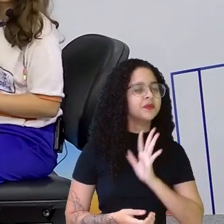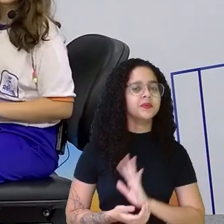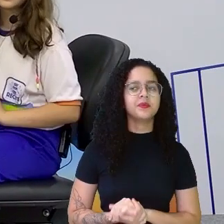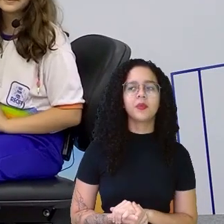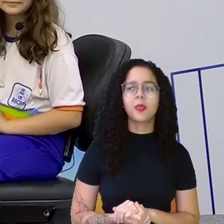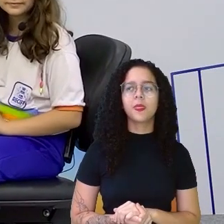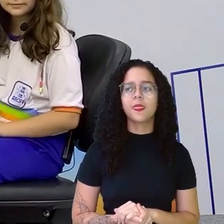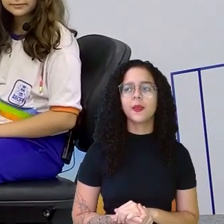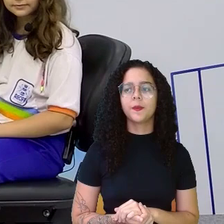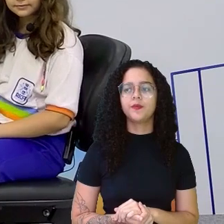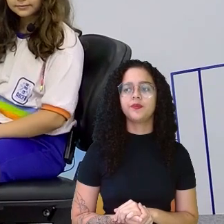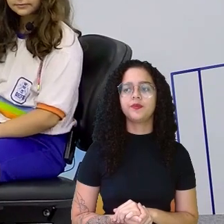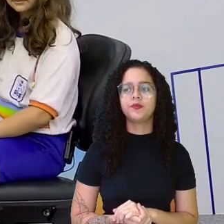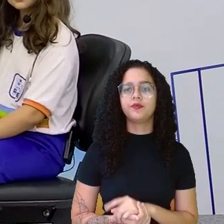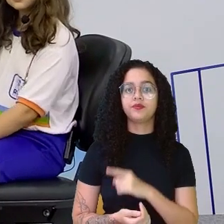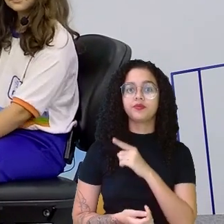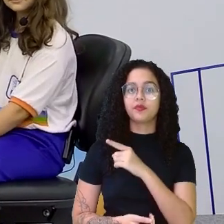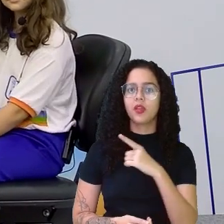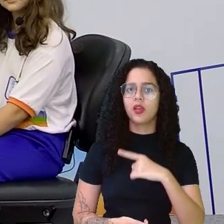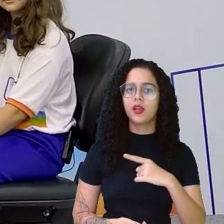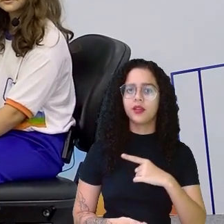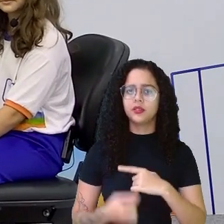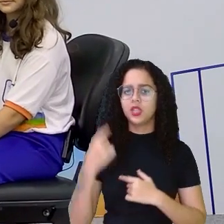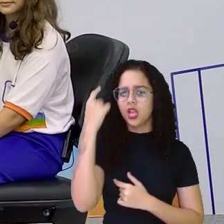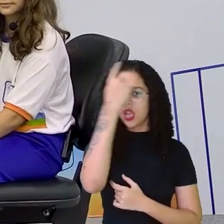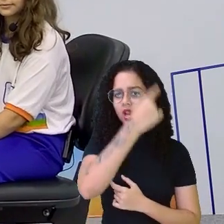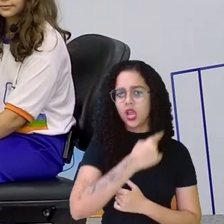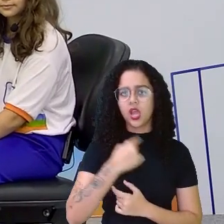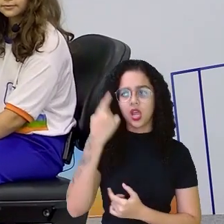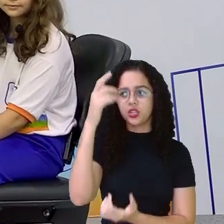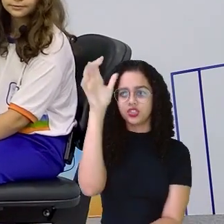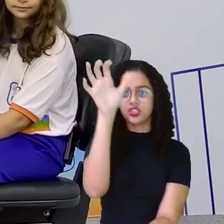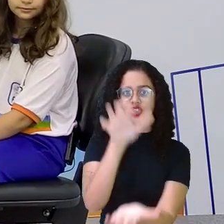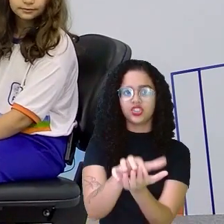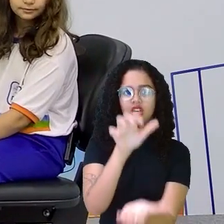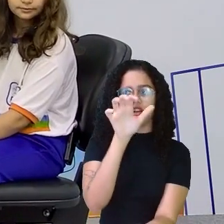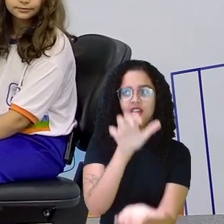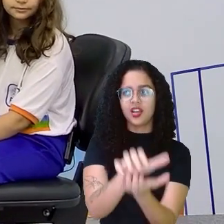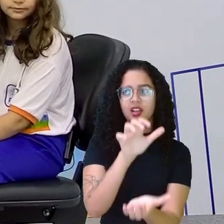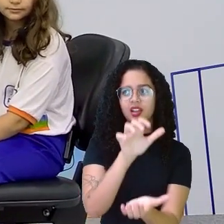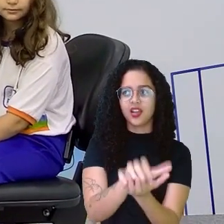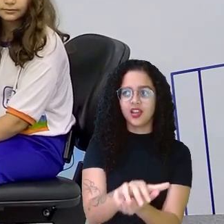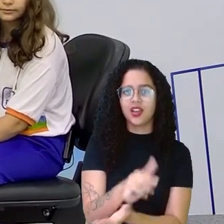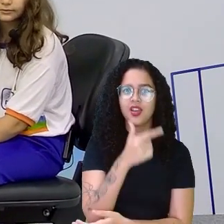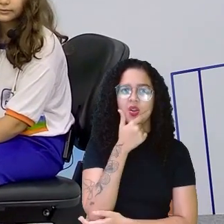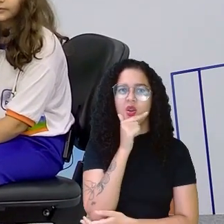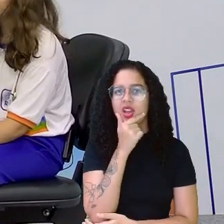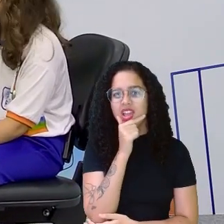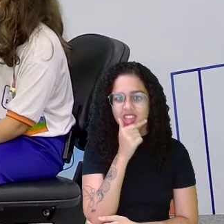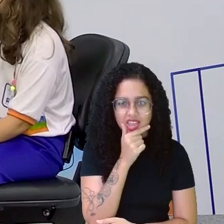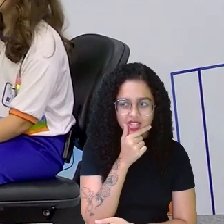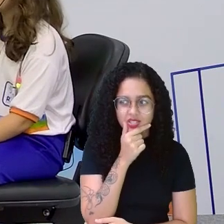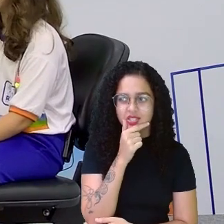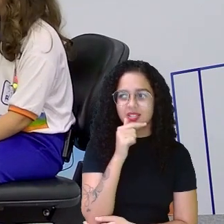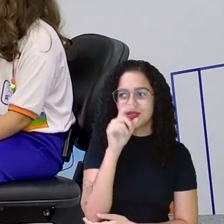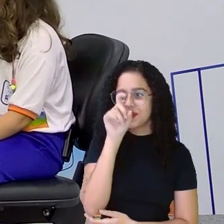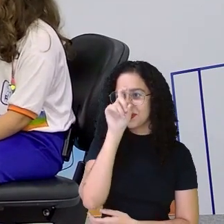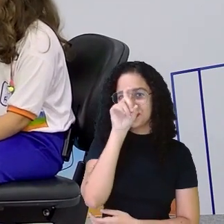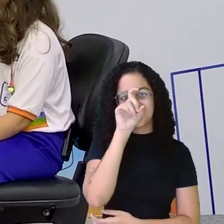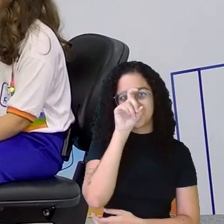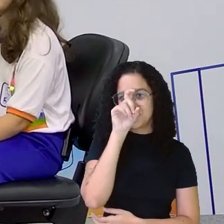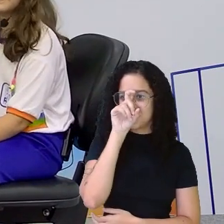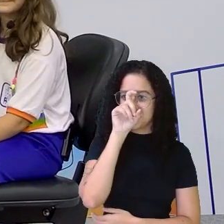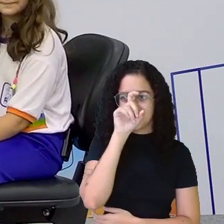Conhece? A Cuca, ela tem cara de jacaré e o riso de...